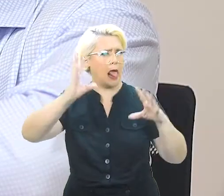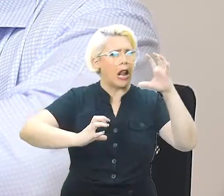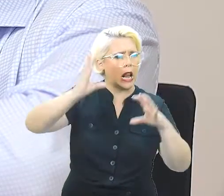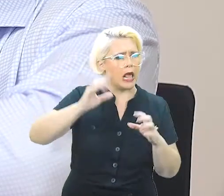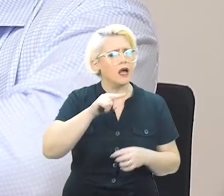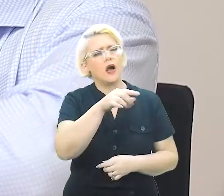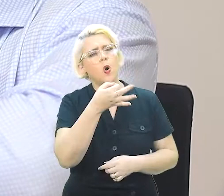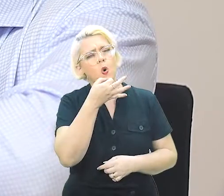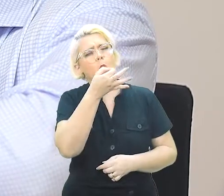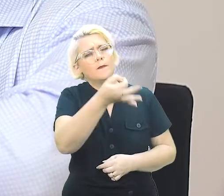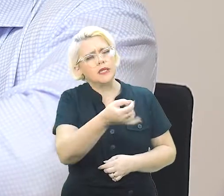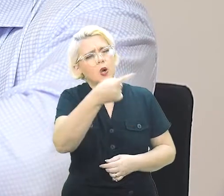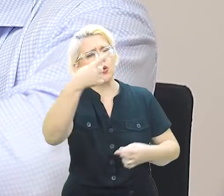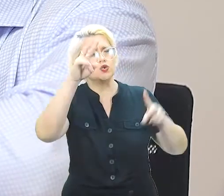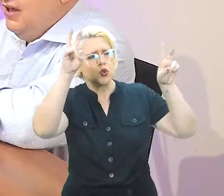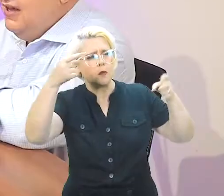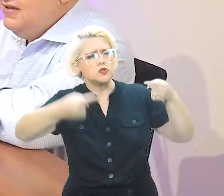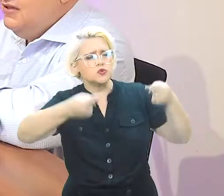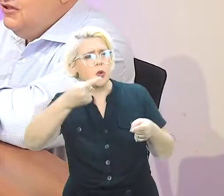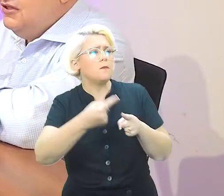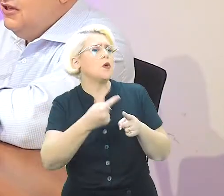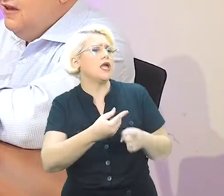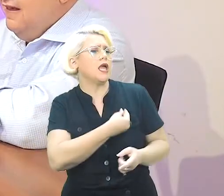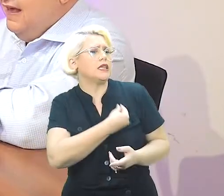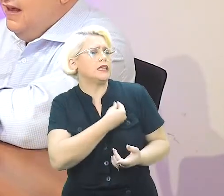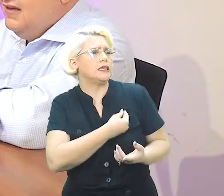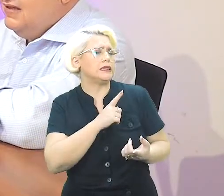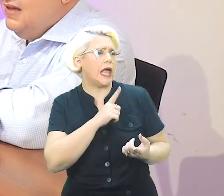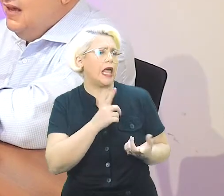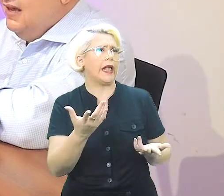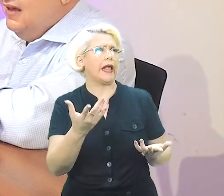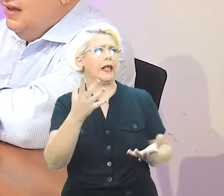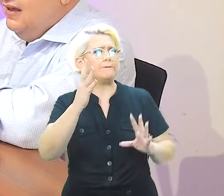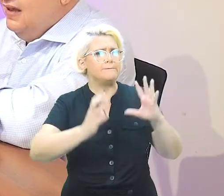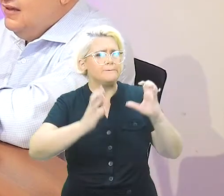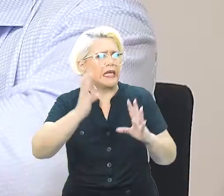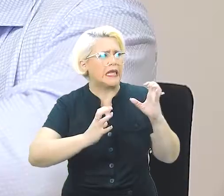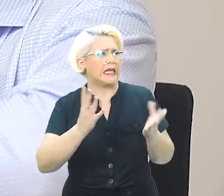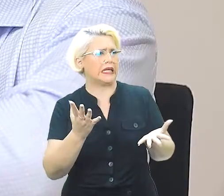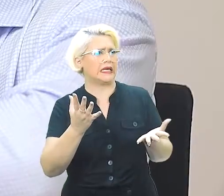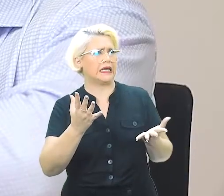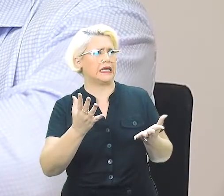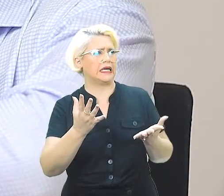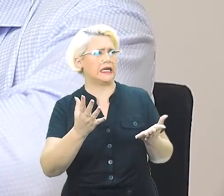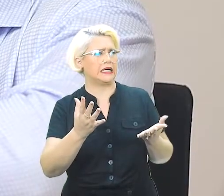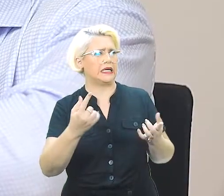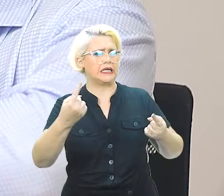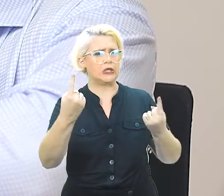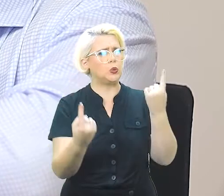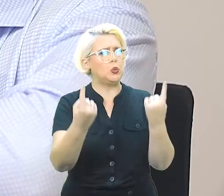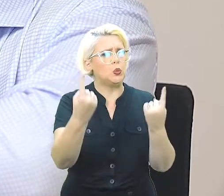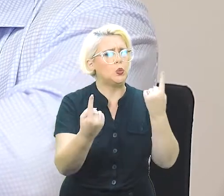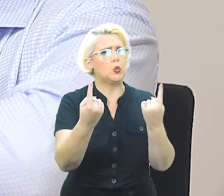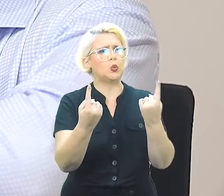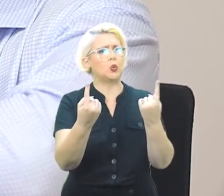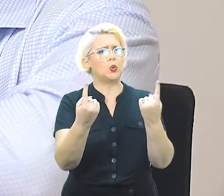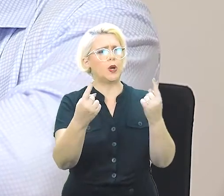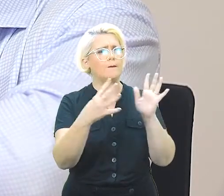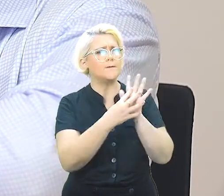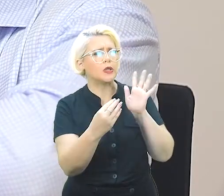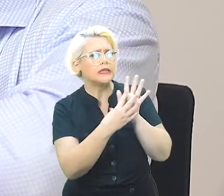acha dessa discussão? Por que existir essa dicotomia entre